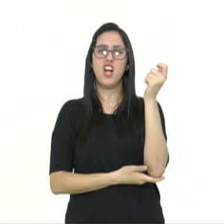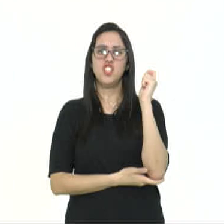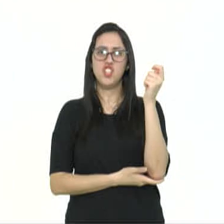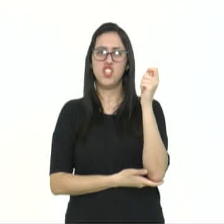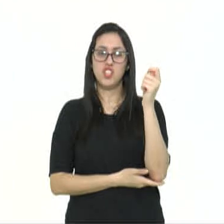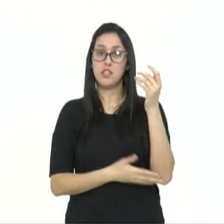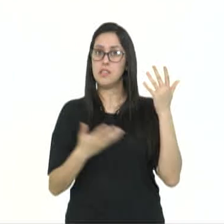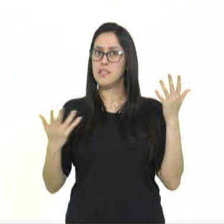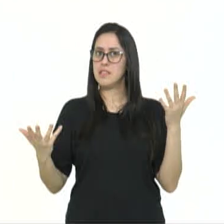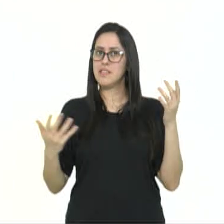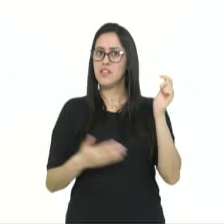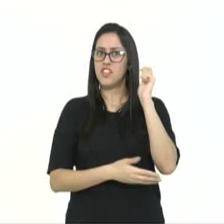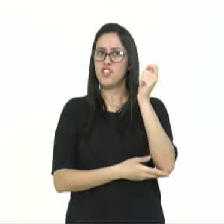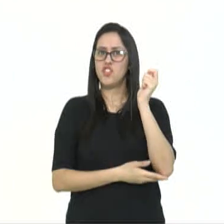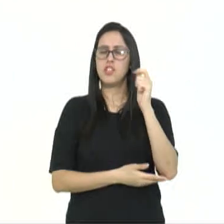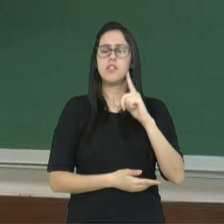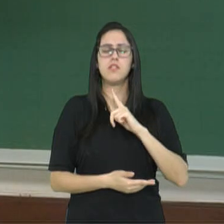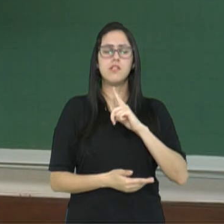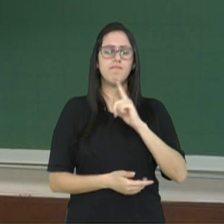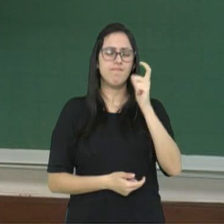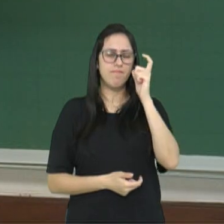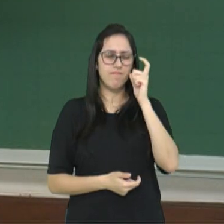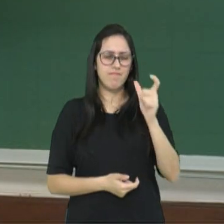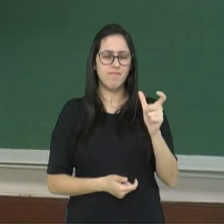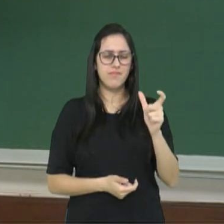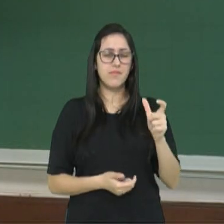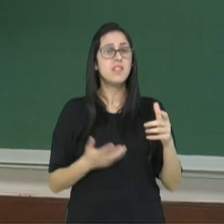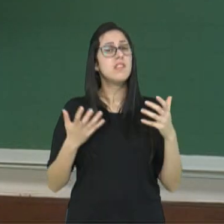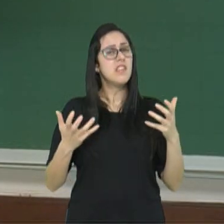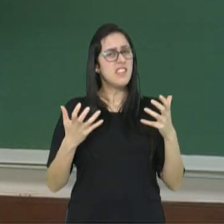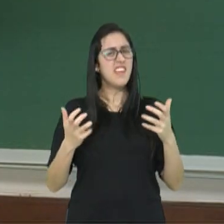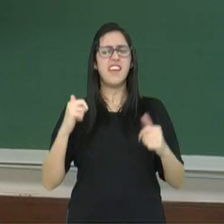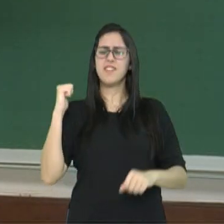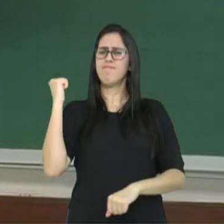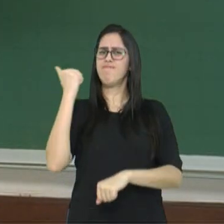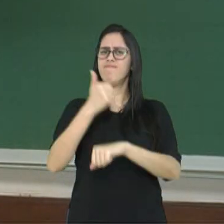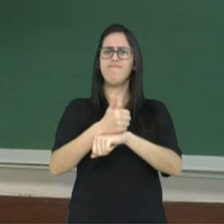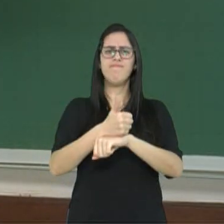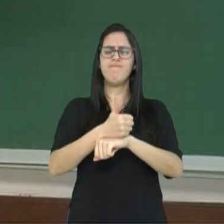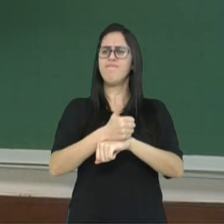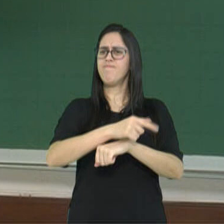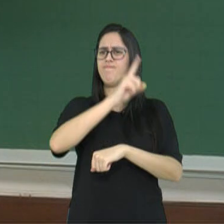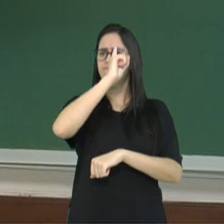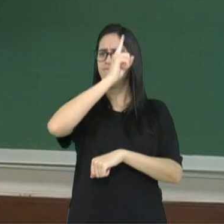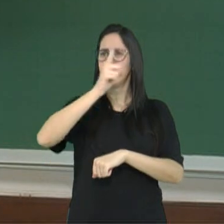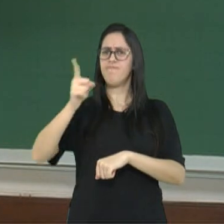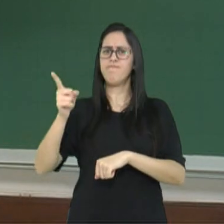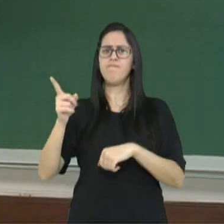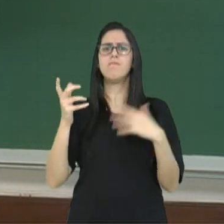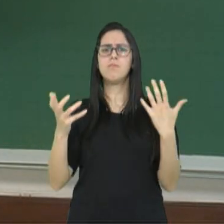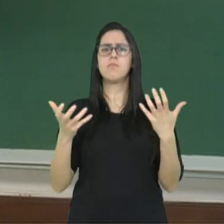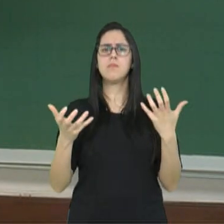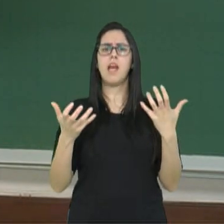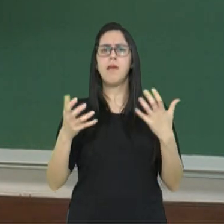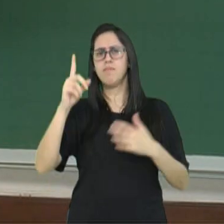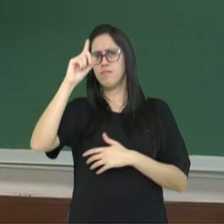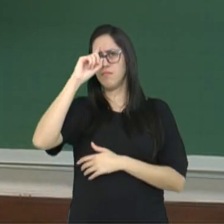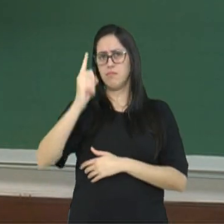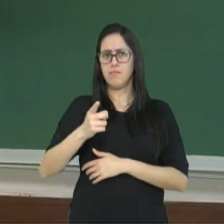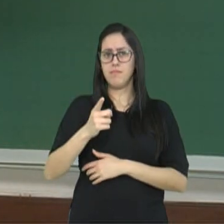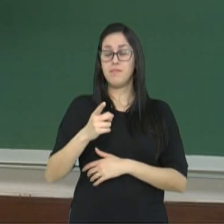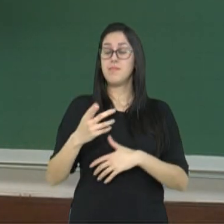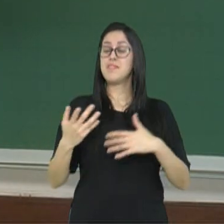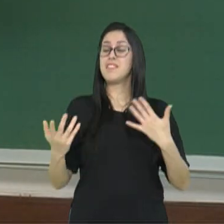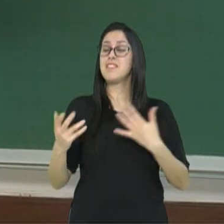Então a Argentina ela tinha um interesse muito grande em manter a sua autoridade sobre todos esses territórios. E o